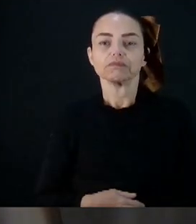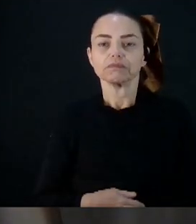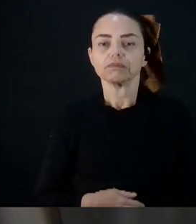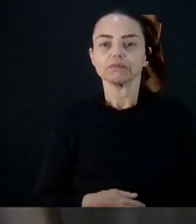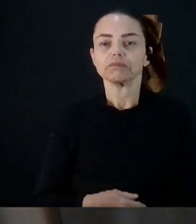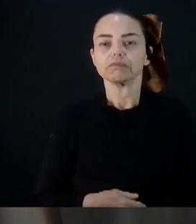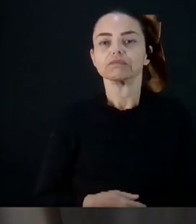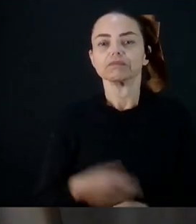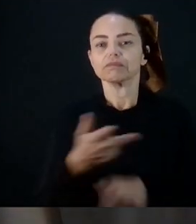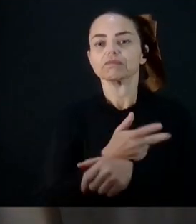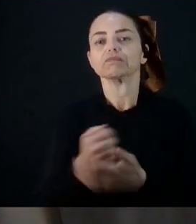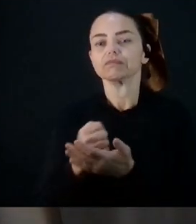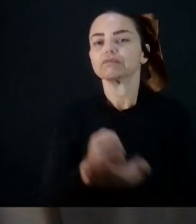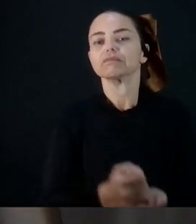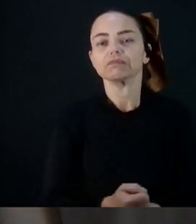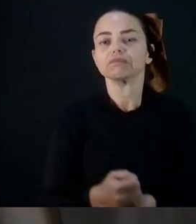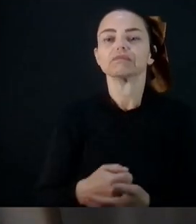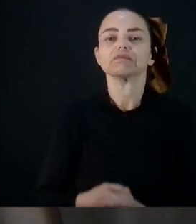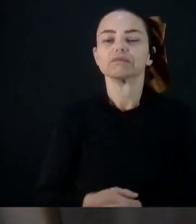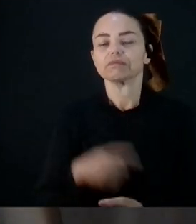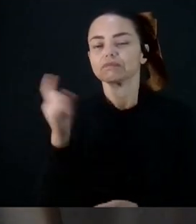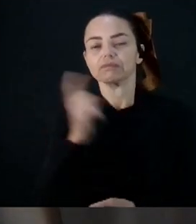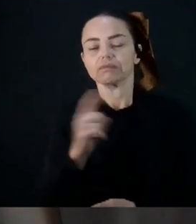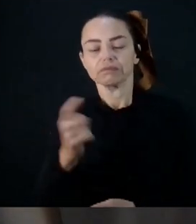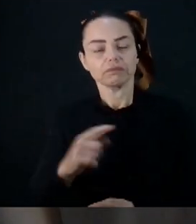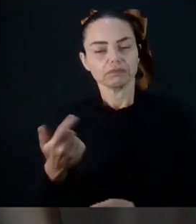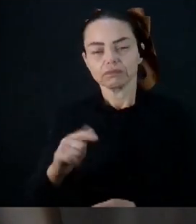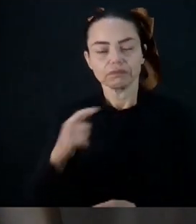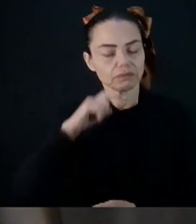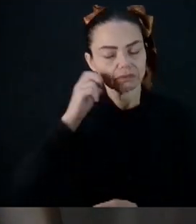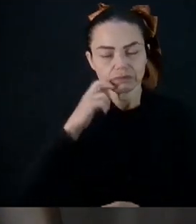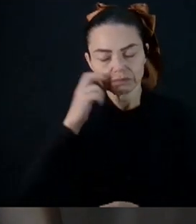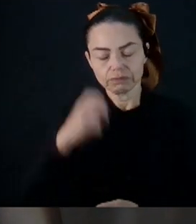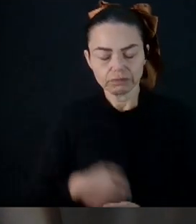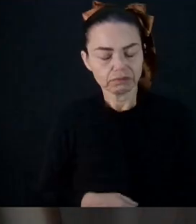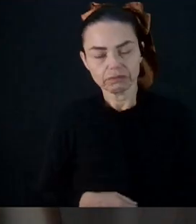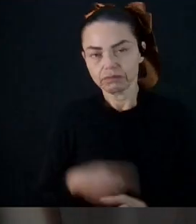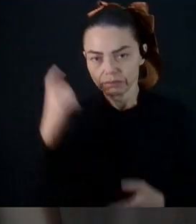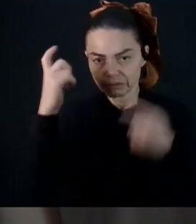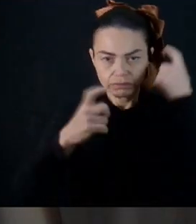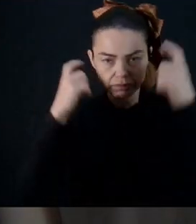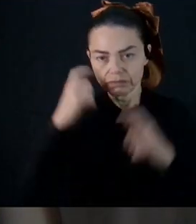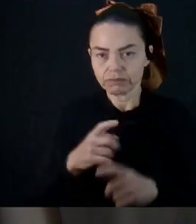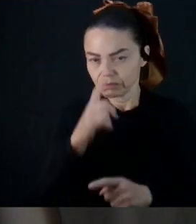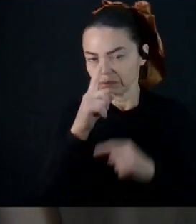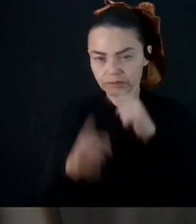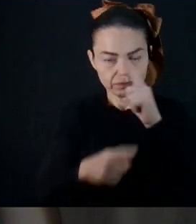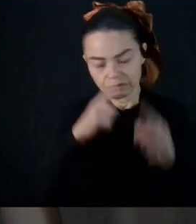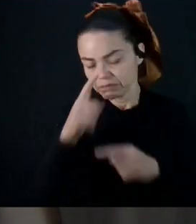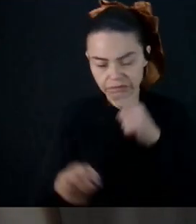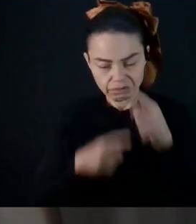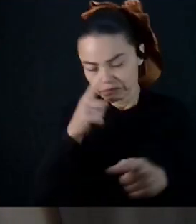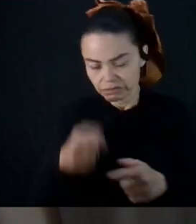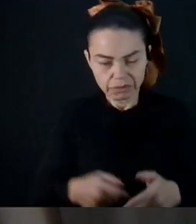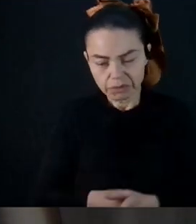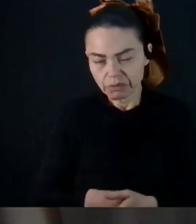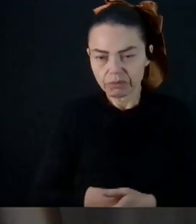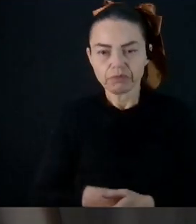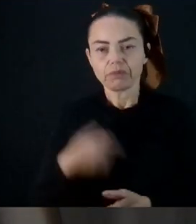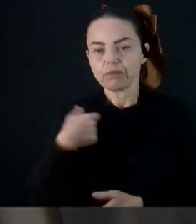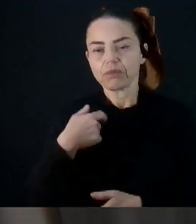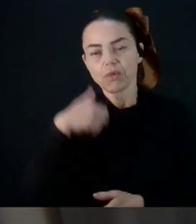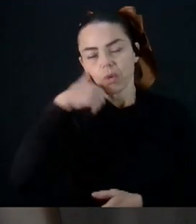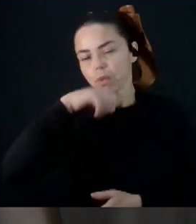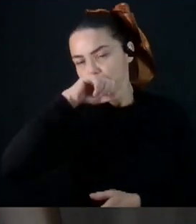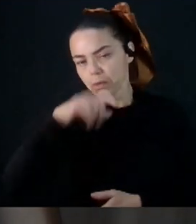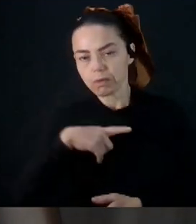procurar ajuda, É né? Não isso. ter vergonha, não ficar preocupado com essa questão de julgamento. Sim. Ai, mas eu já sou mãe, eu já tenho